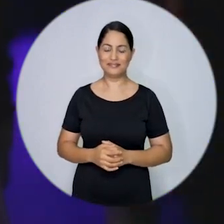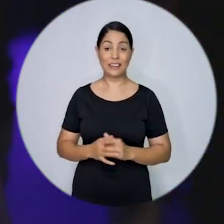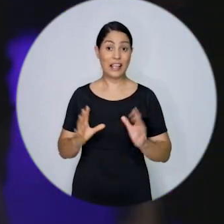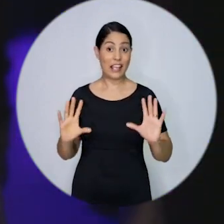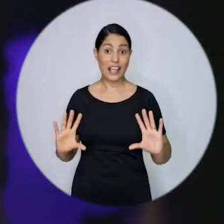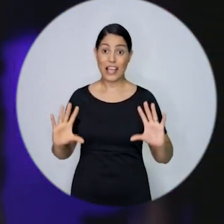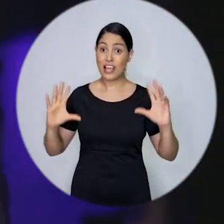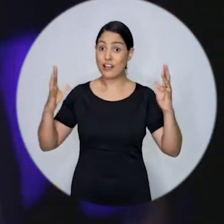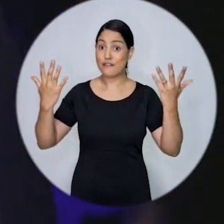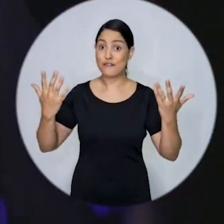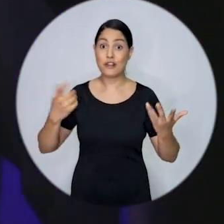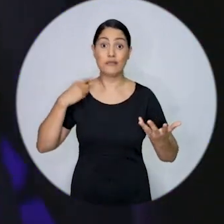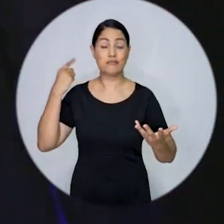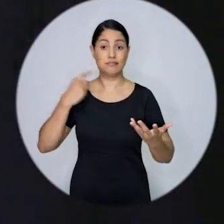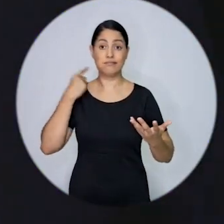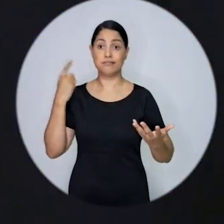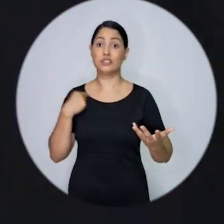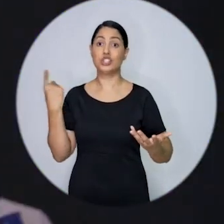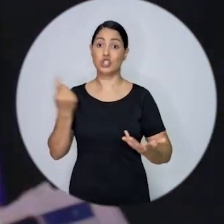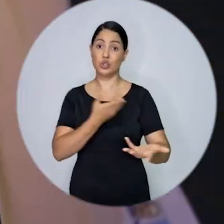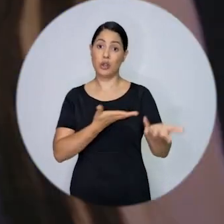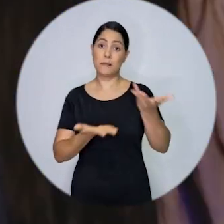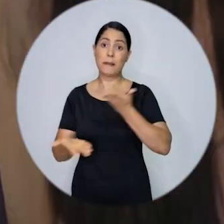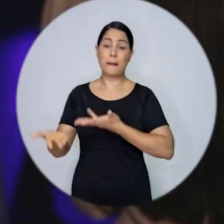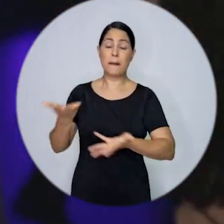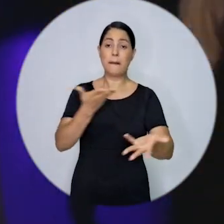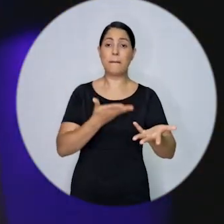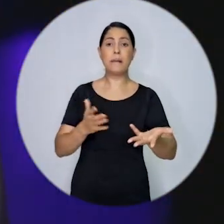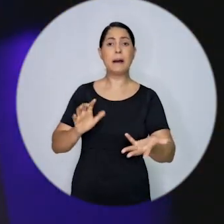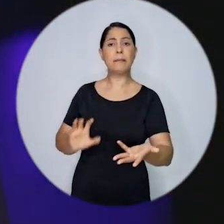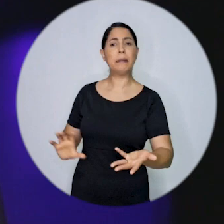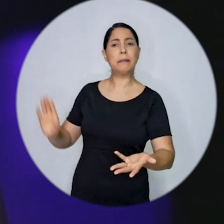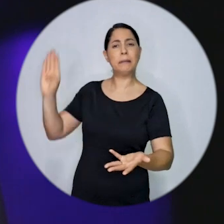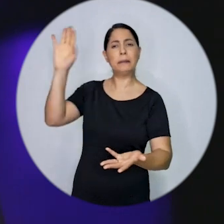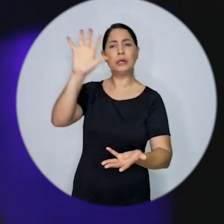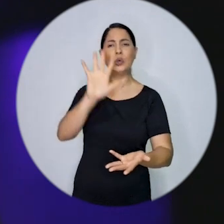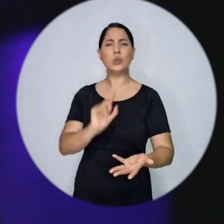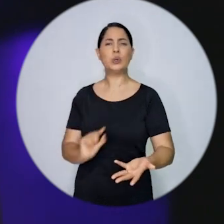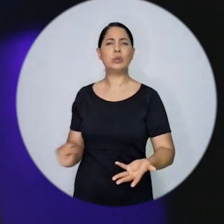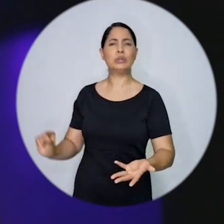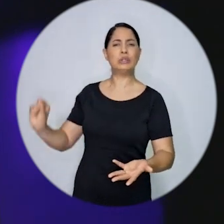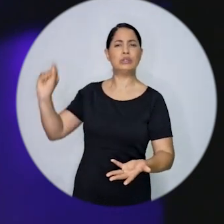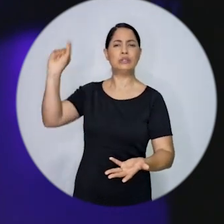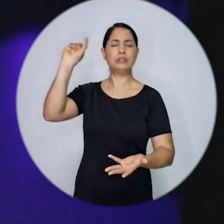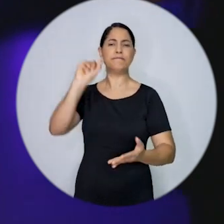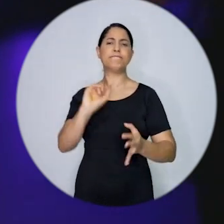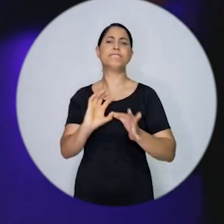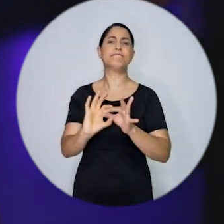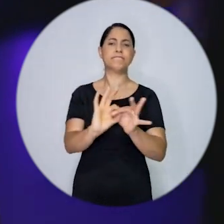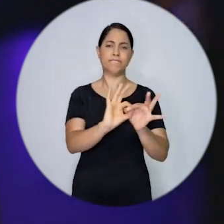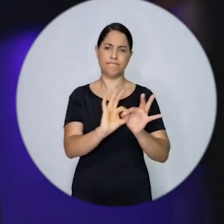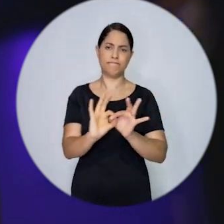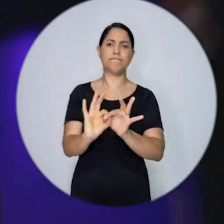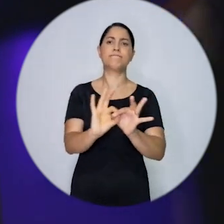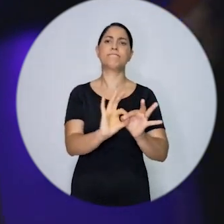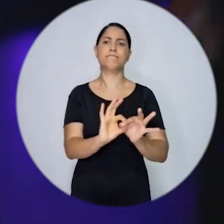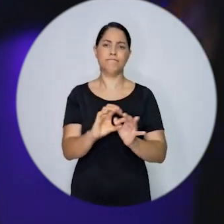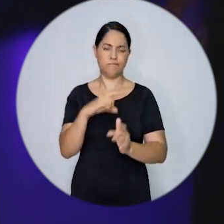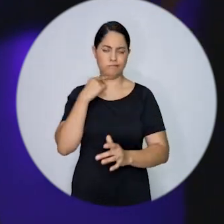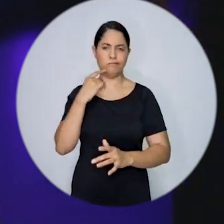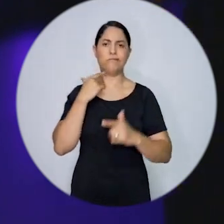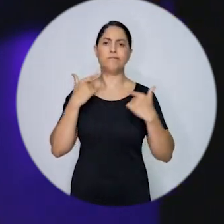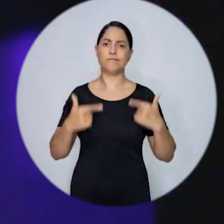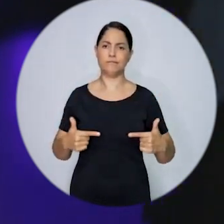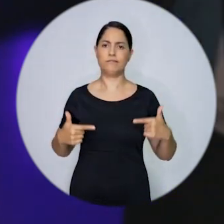A grande Conferência Nacional da Advocacia, que reúne todos nós, dos mais diferentes recantos do país, em torno da